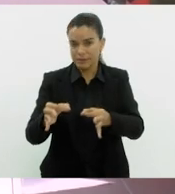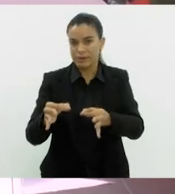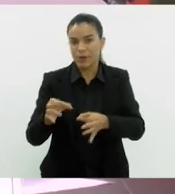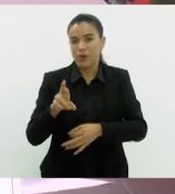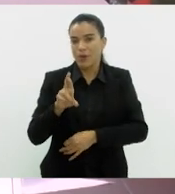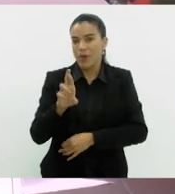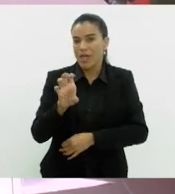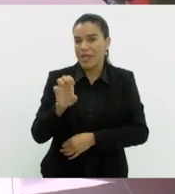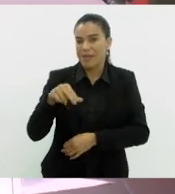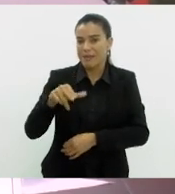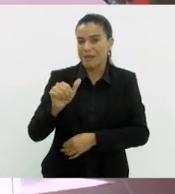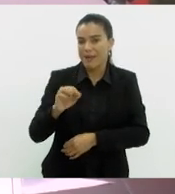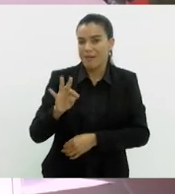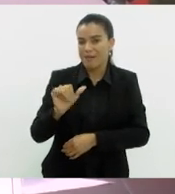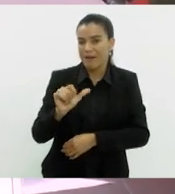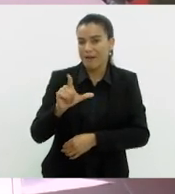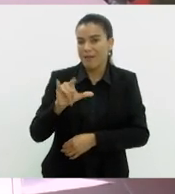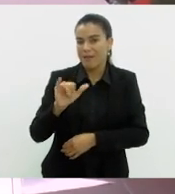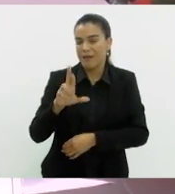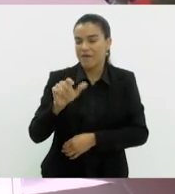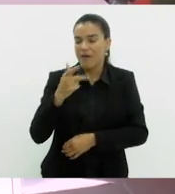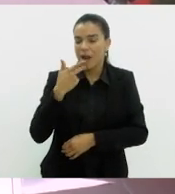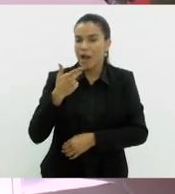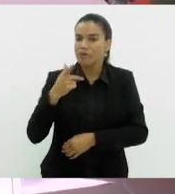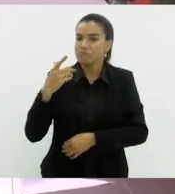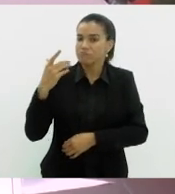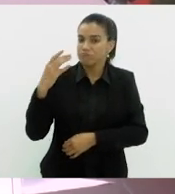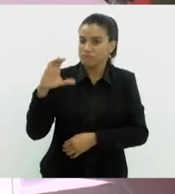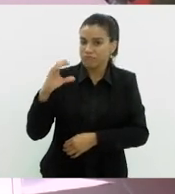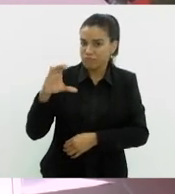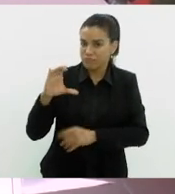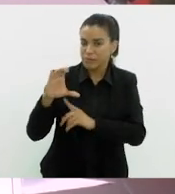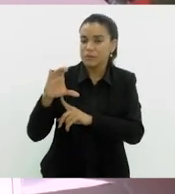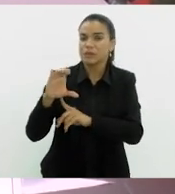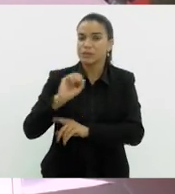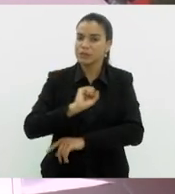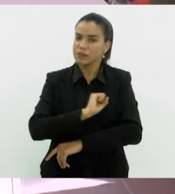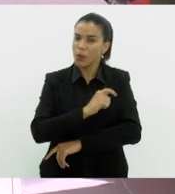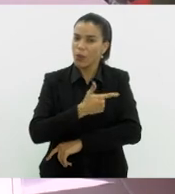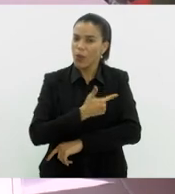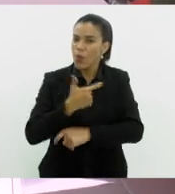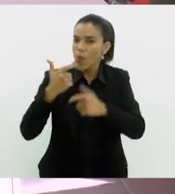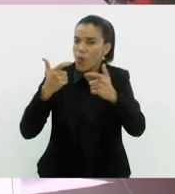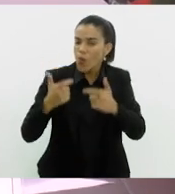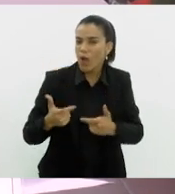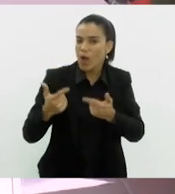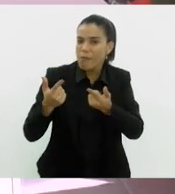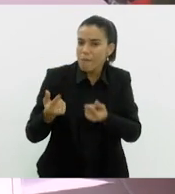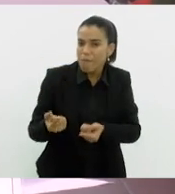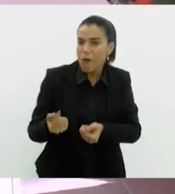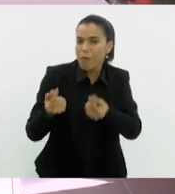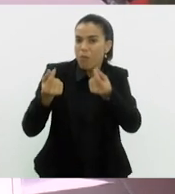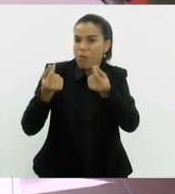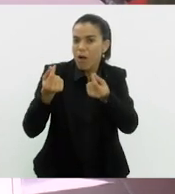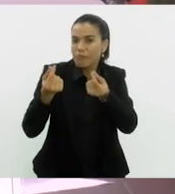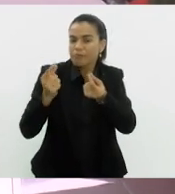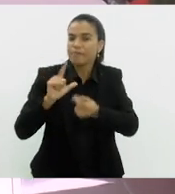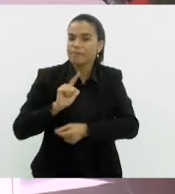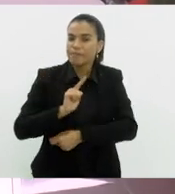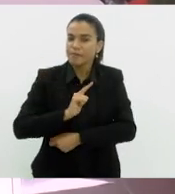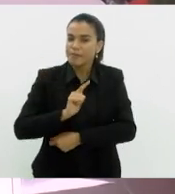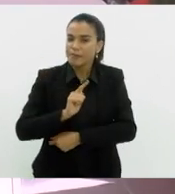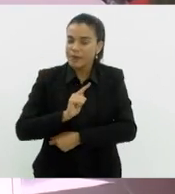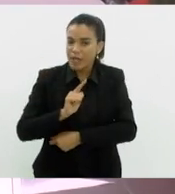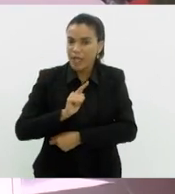Lira traz essa distorção em termos de Niterói, uma cidade extremamente rica, né, que tem ali o domínio, inclusive,